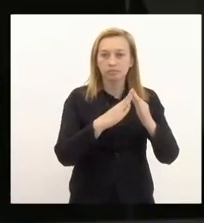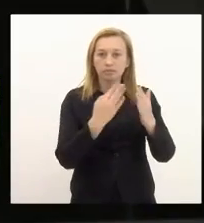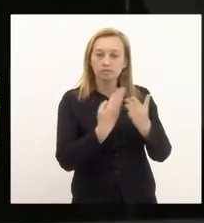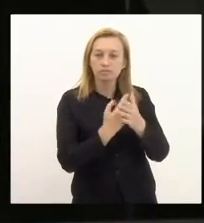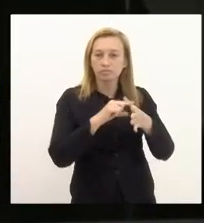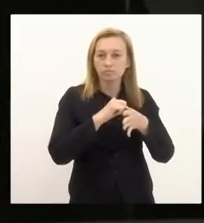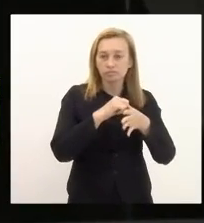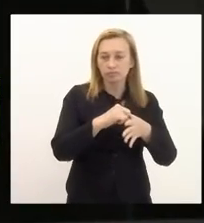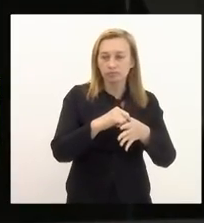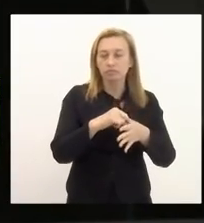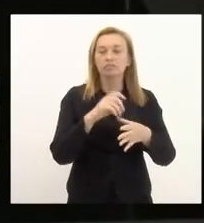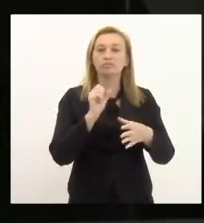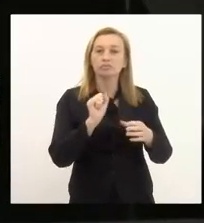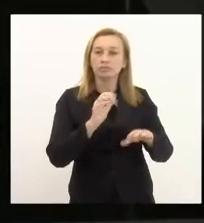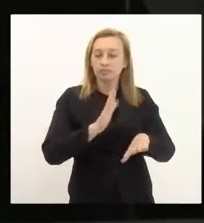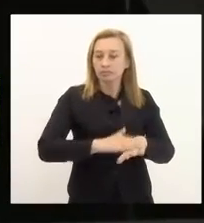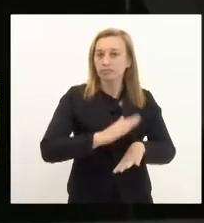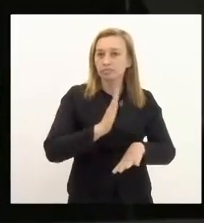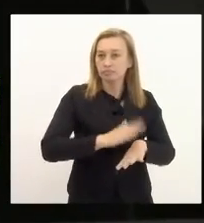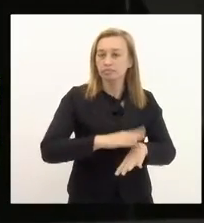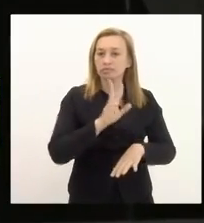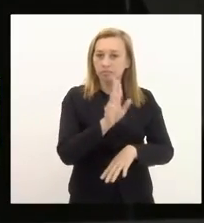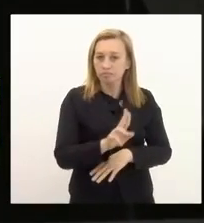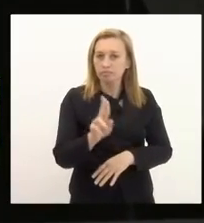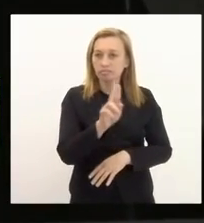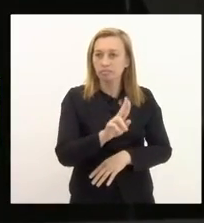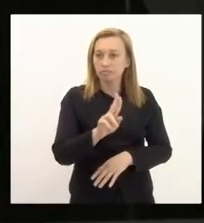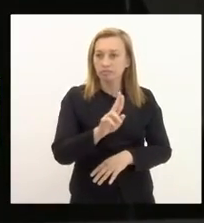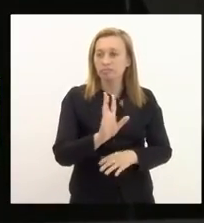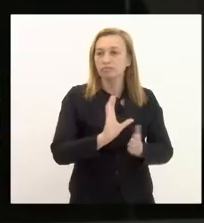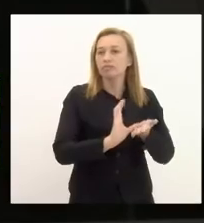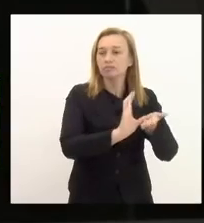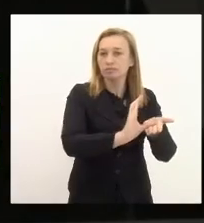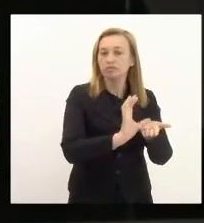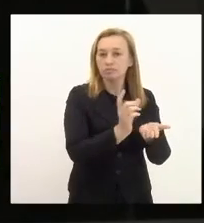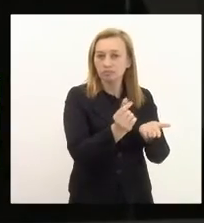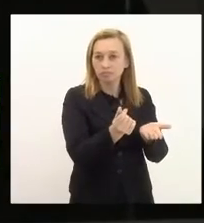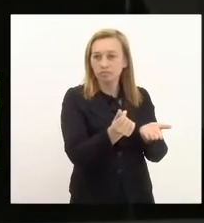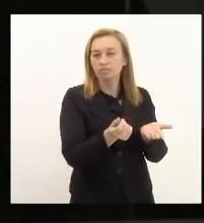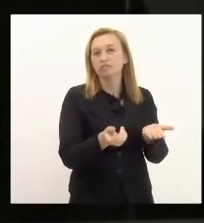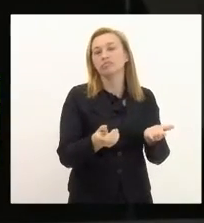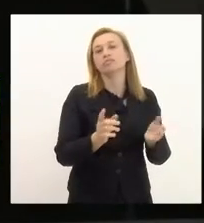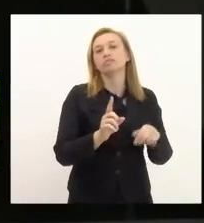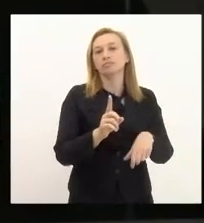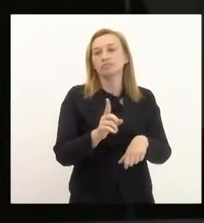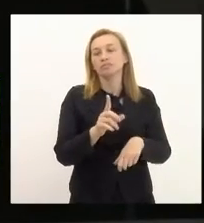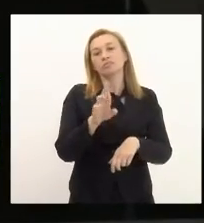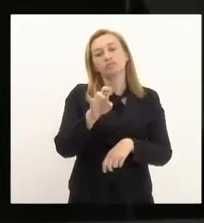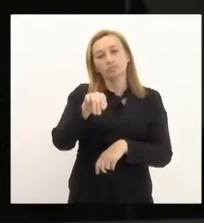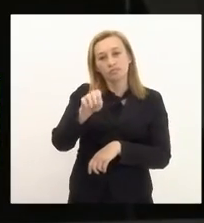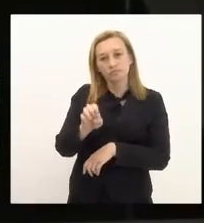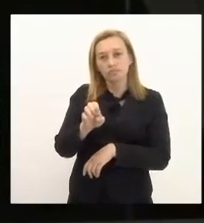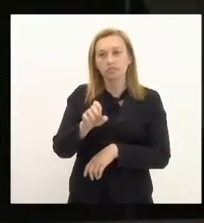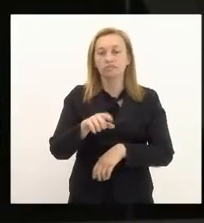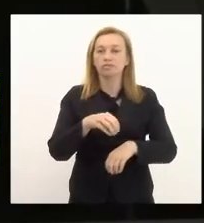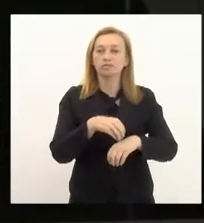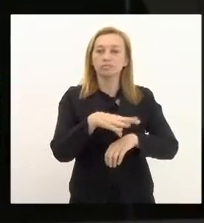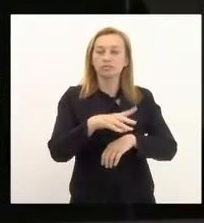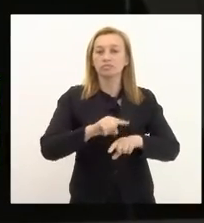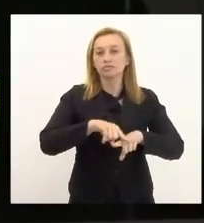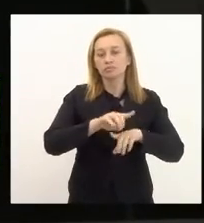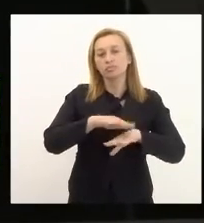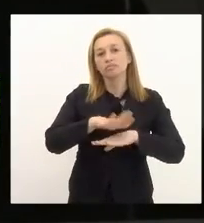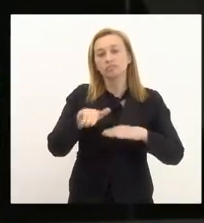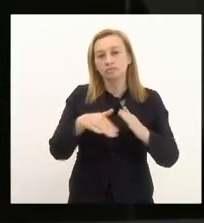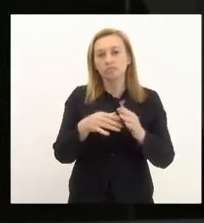colégio hídricos podendo mais à frente utilizar os recursos que são previstos no Regimento de destaque e de